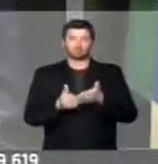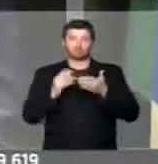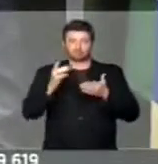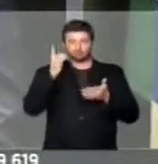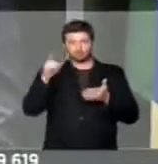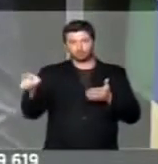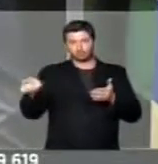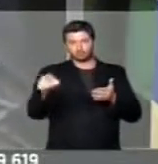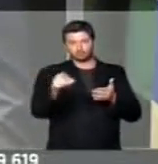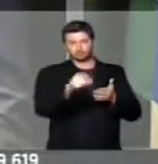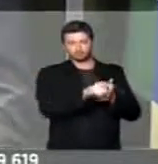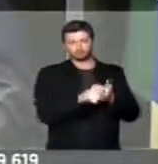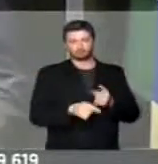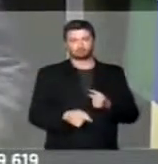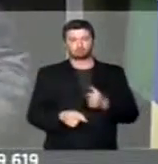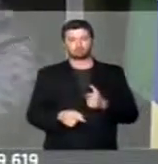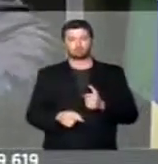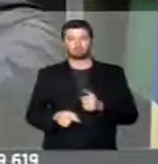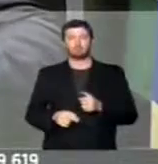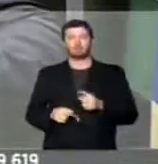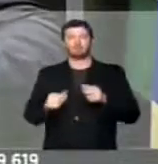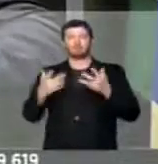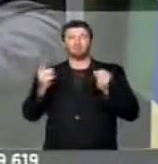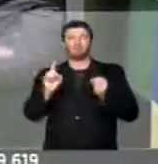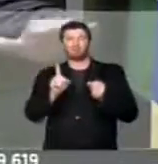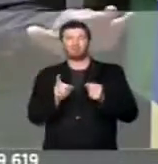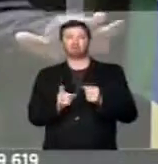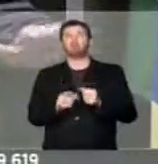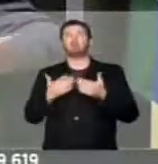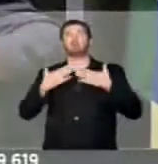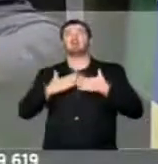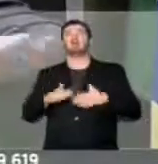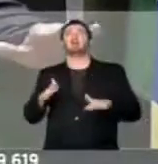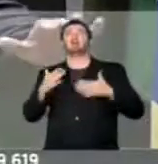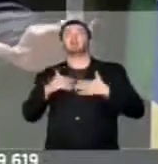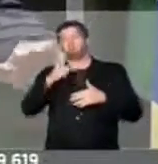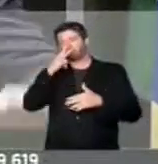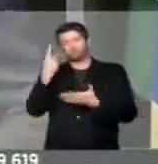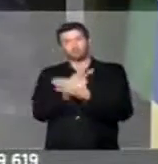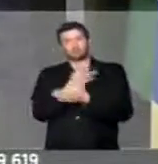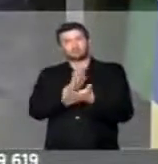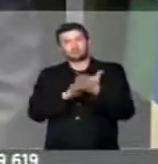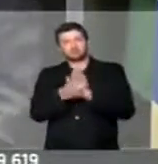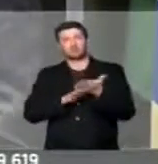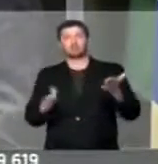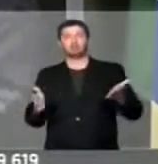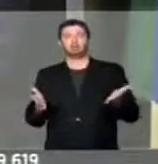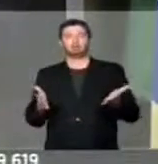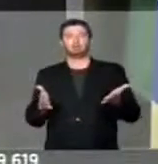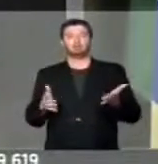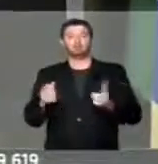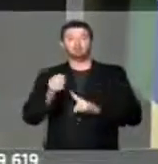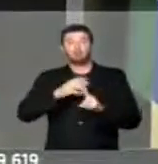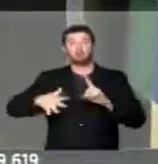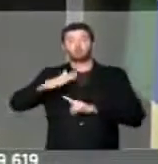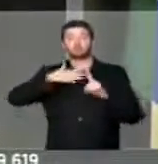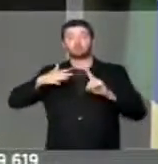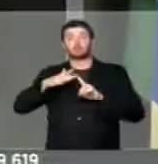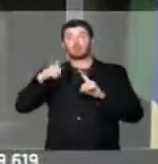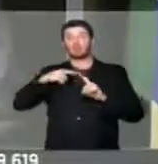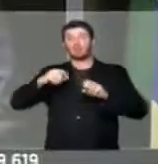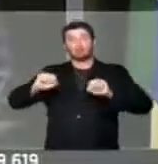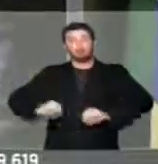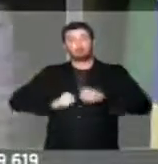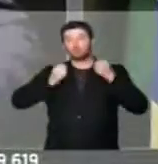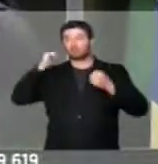aos parlamentares não vou ficar com essa calmaria como se nada tivesse acontecendo a sociedade lá